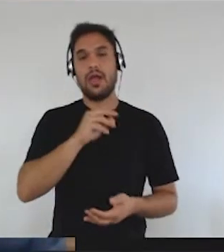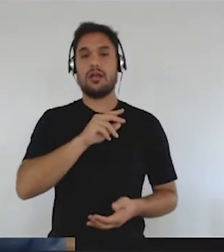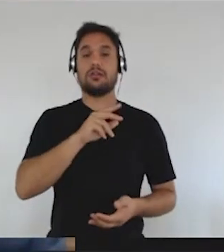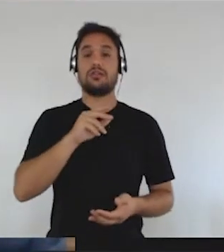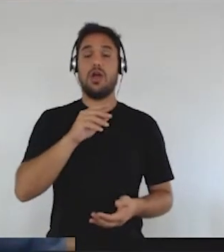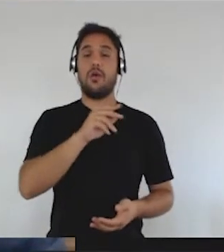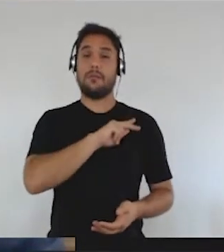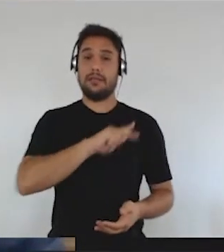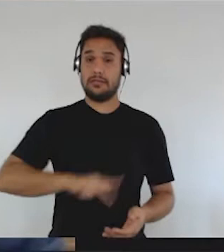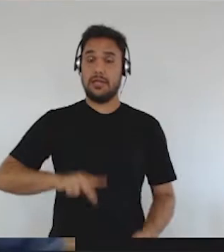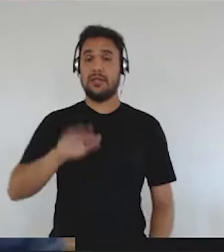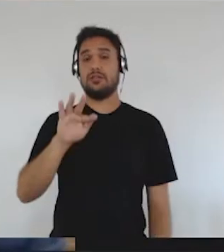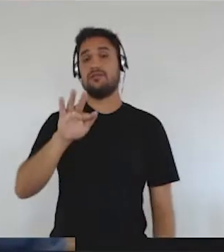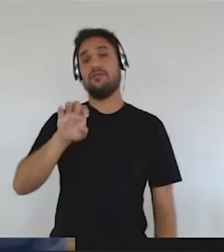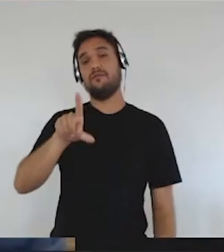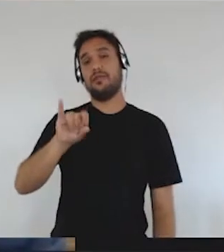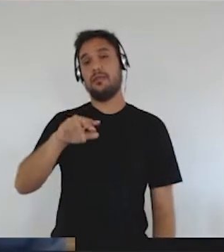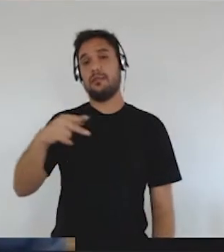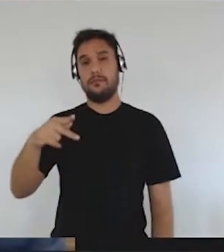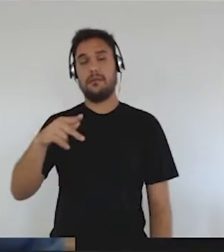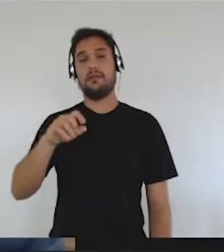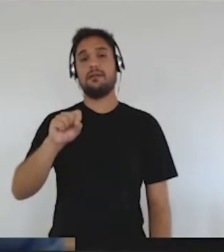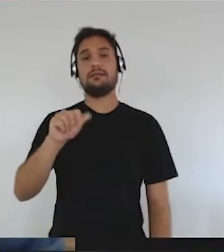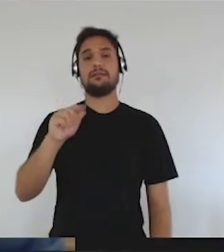Santa Cruz e ao nosso